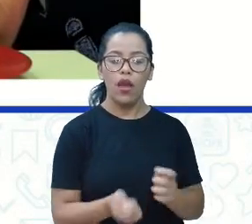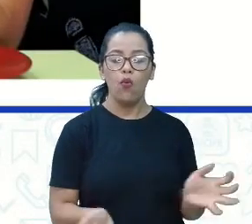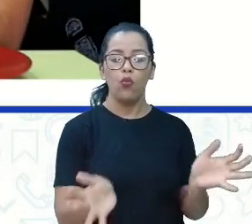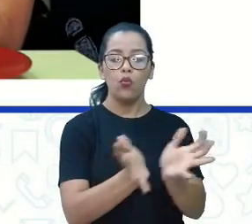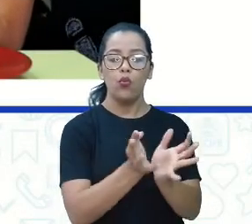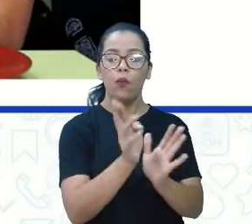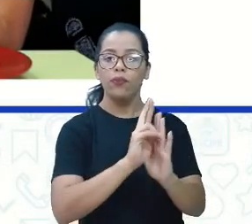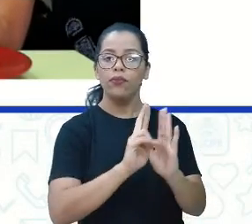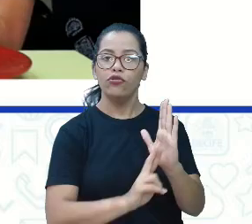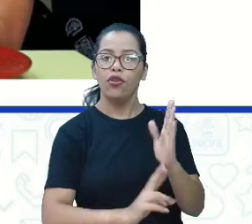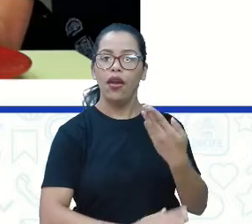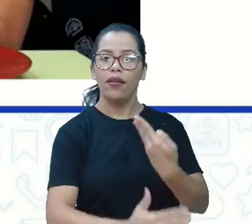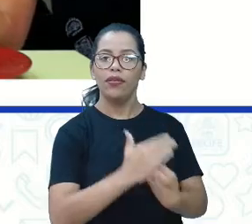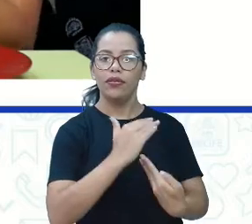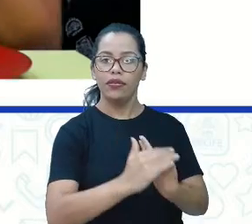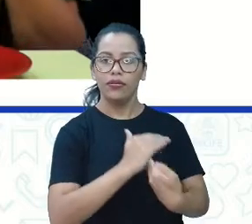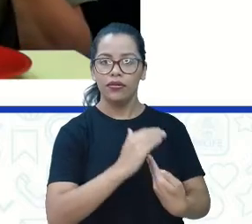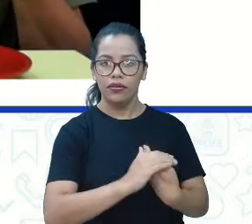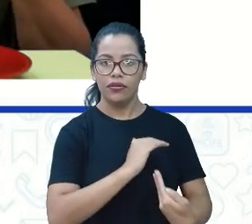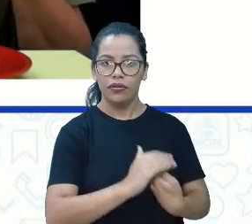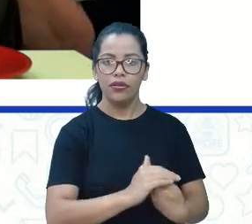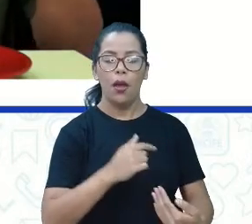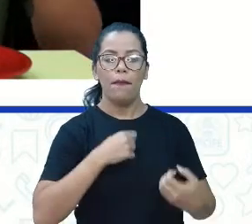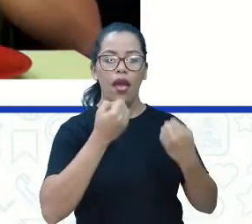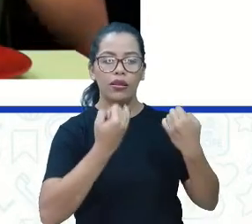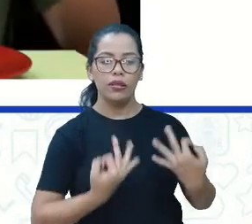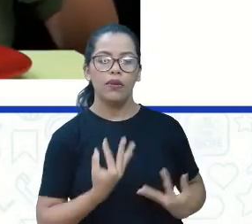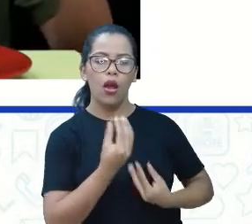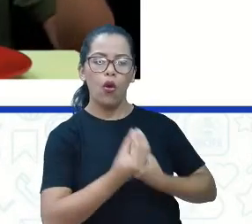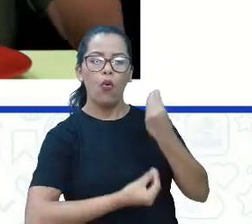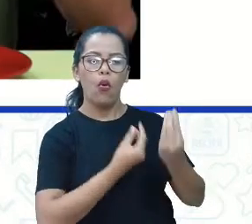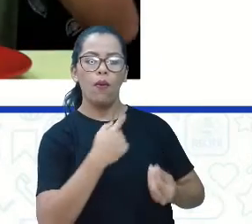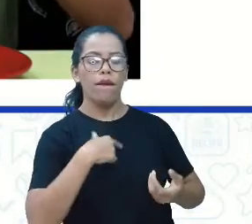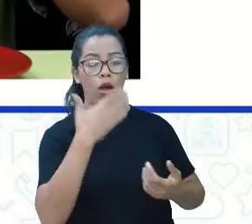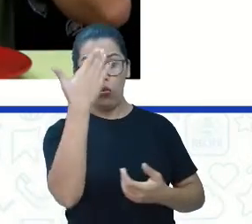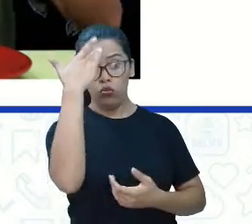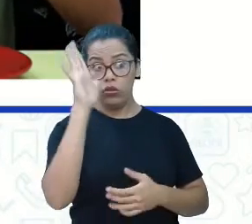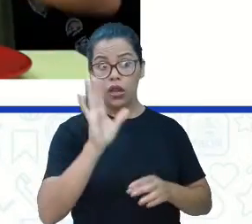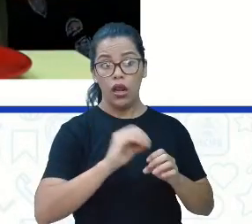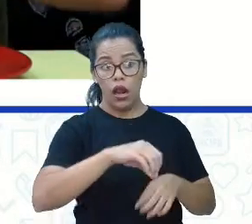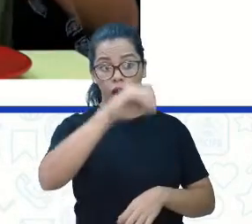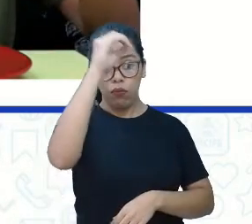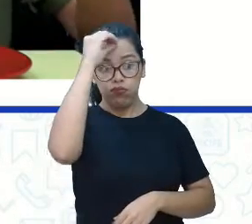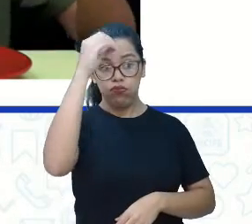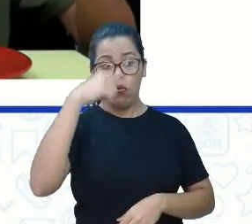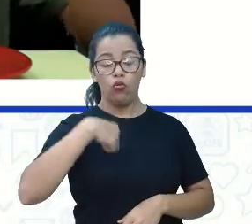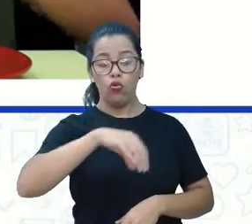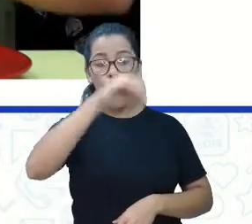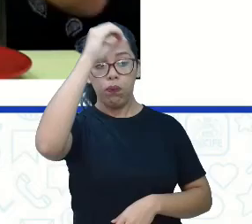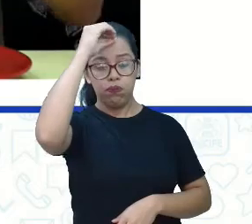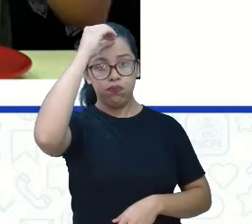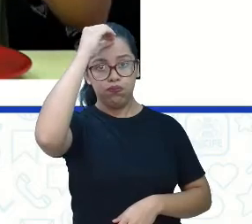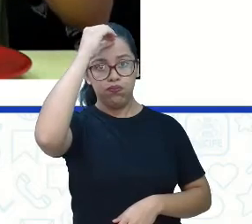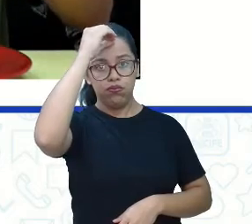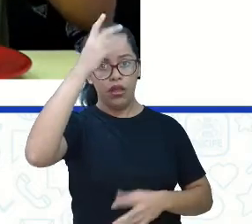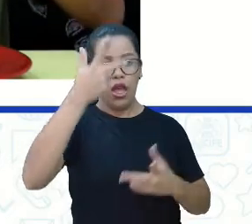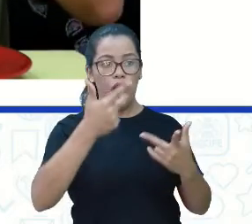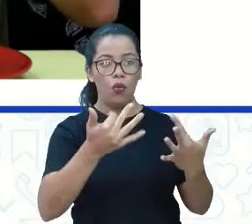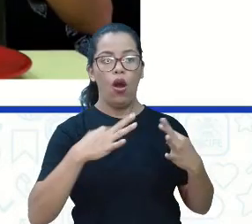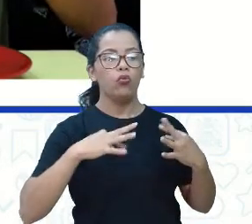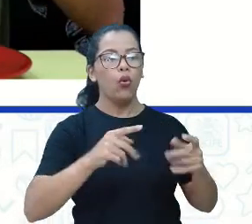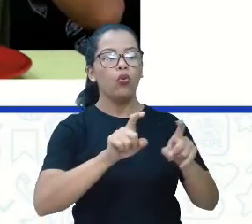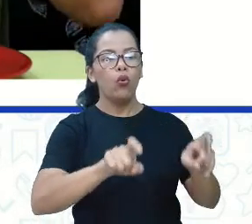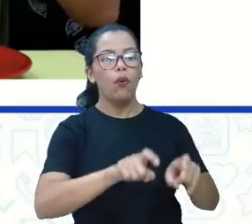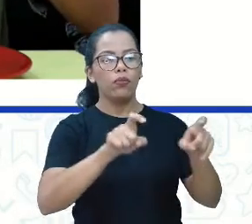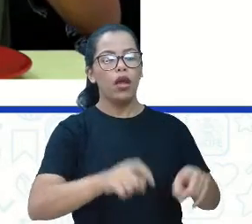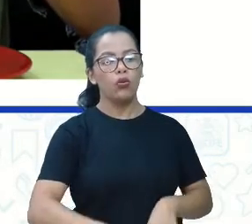conjunto de instruções, Tá. me explicando como é. Eu não sei nada, eu sou um robô do zero, eu sou burrão. Tá. Assim como todo computador